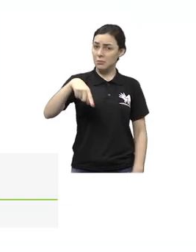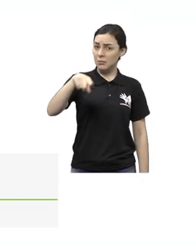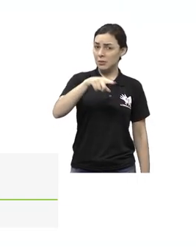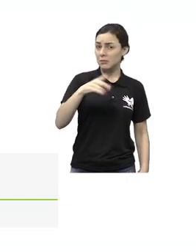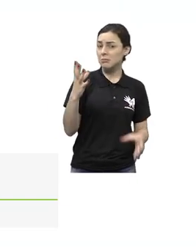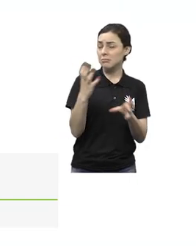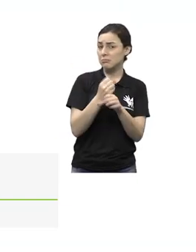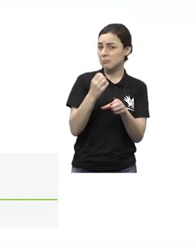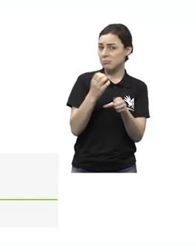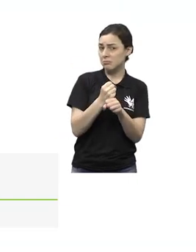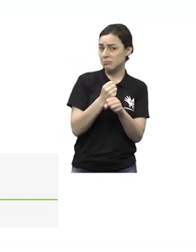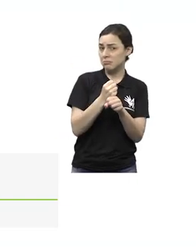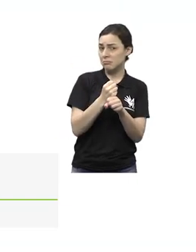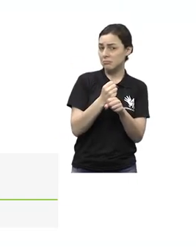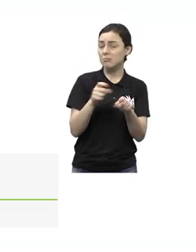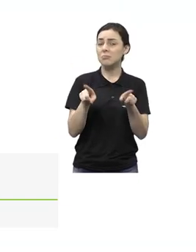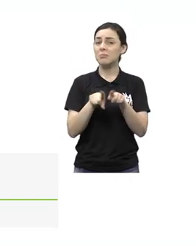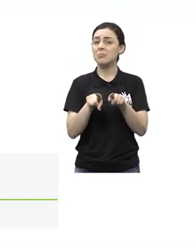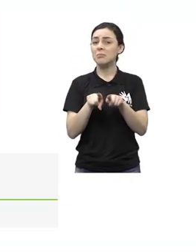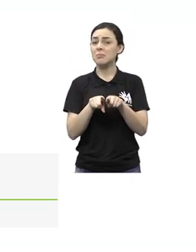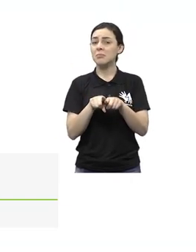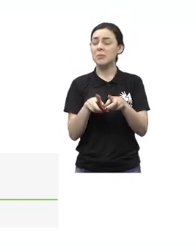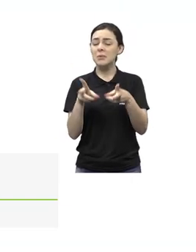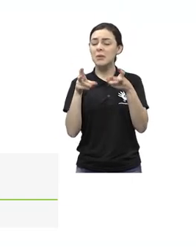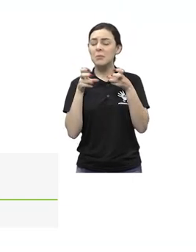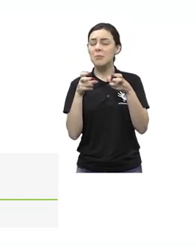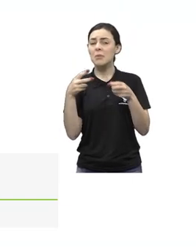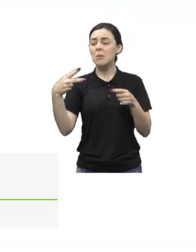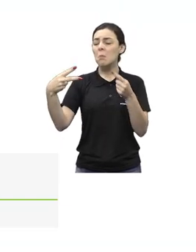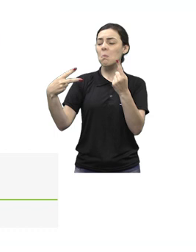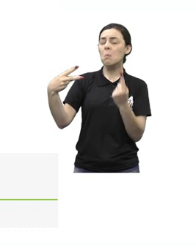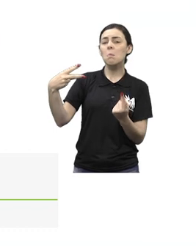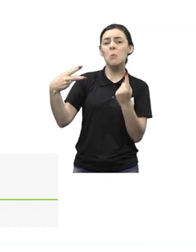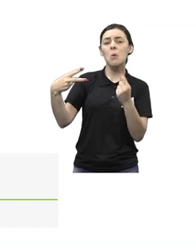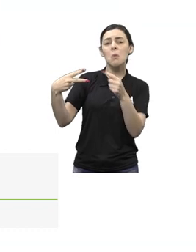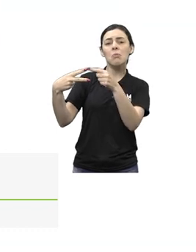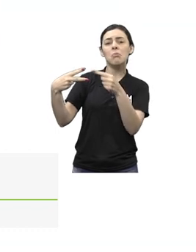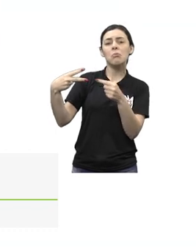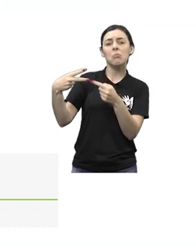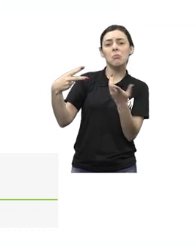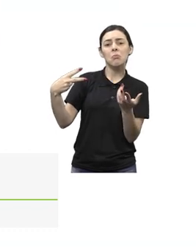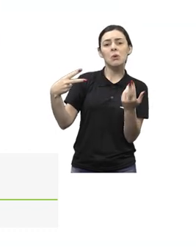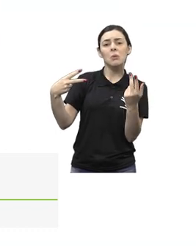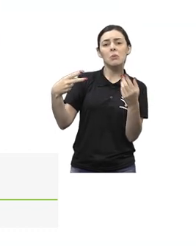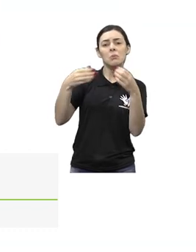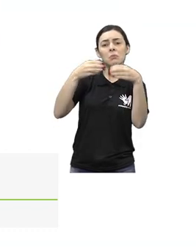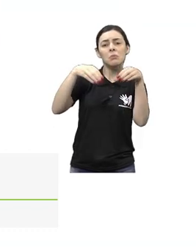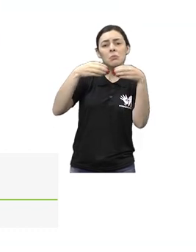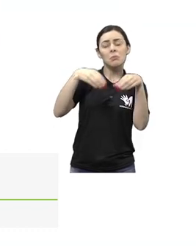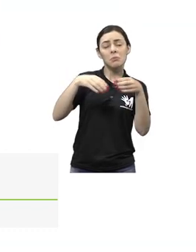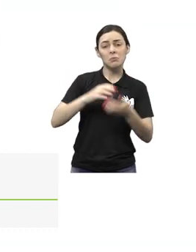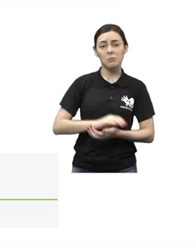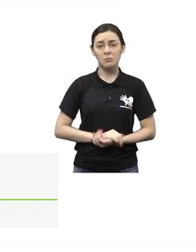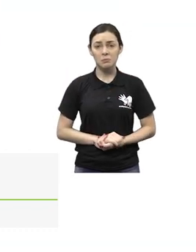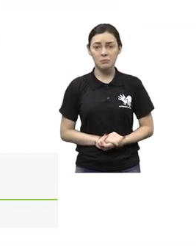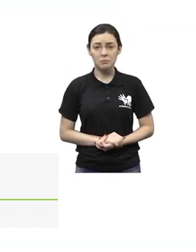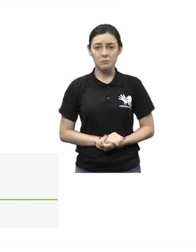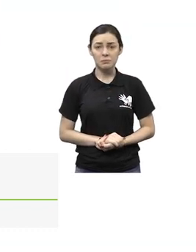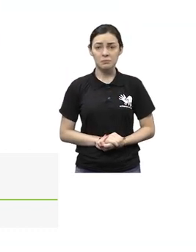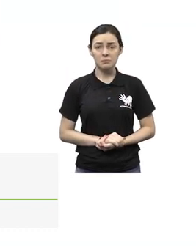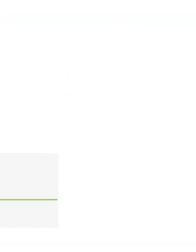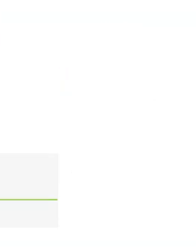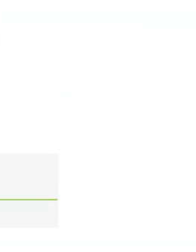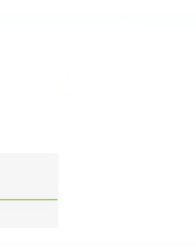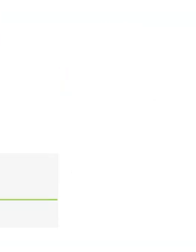para vocês e vocês vão contar. E ver qual é o número que representa essa quantidade de ovos. Vamos